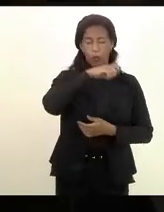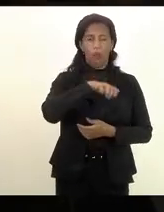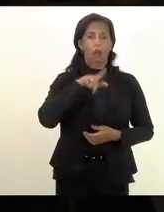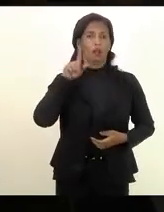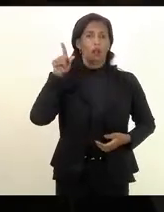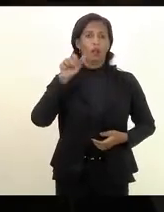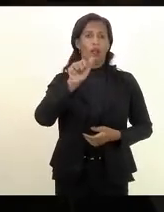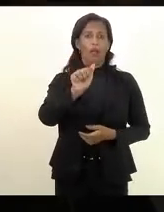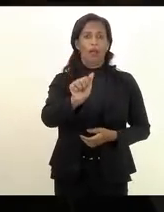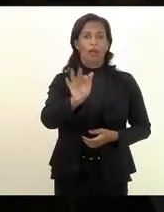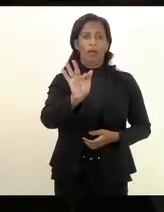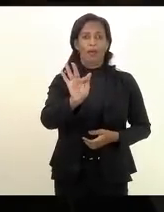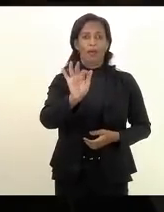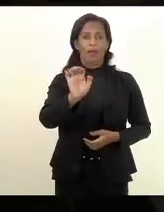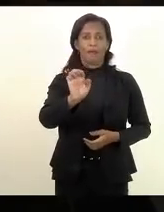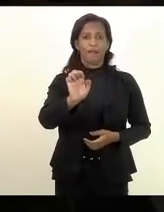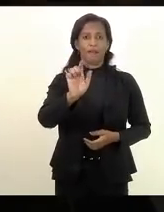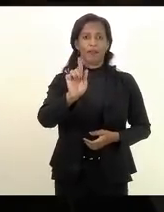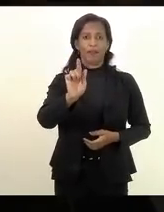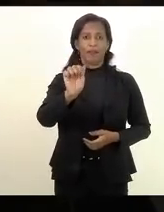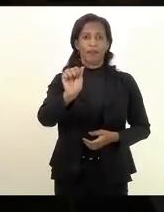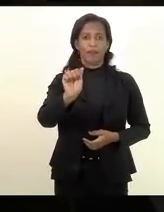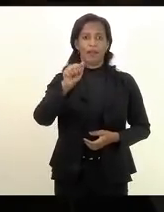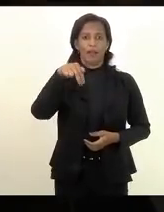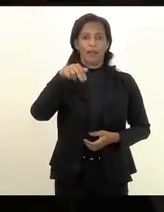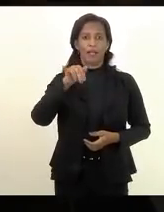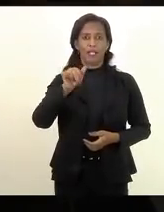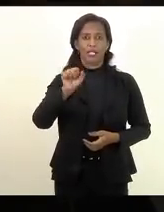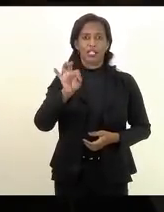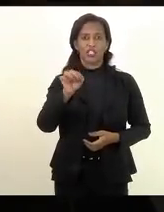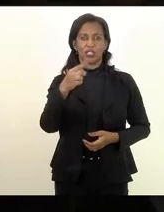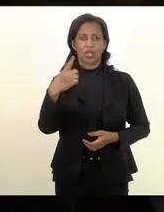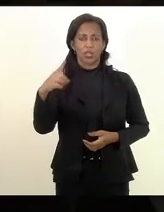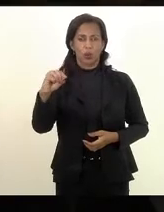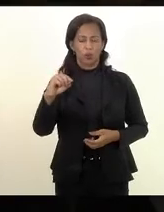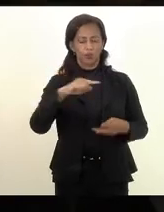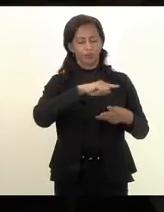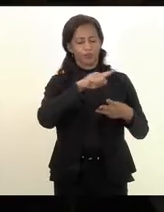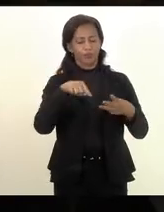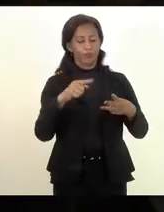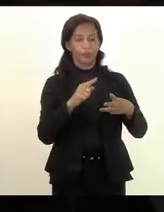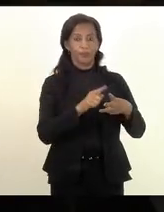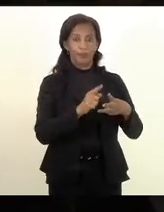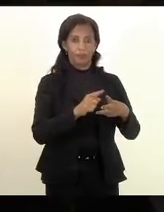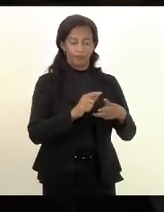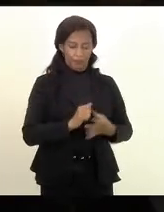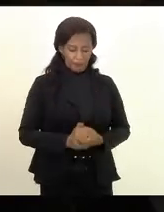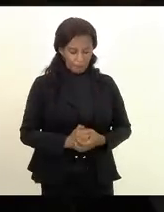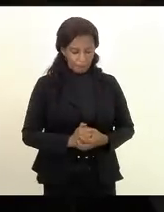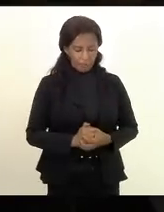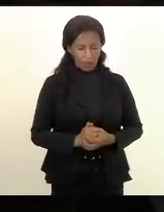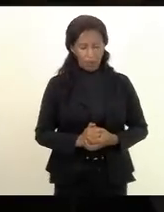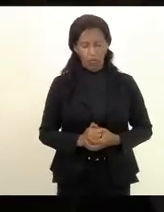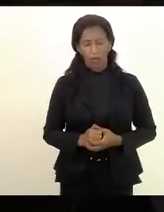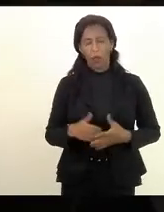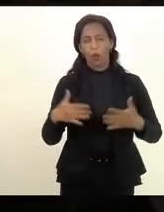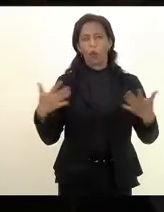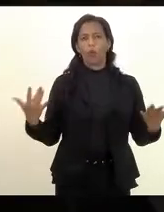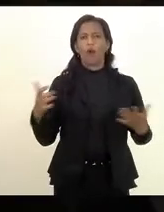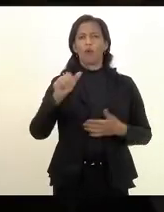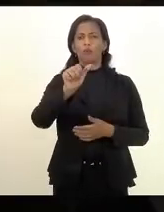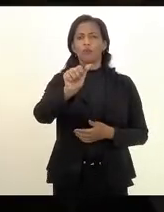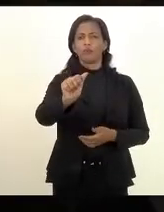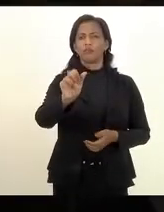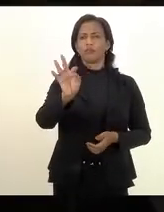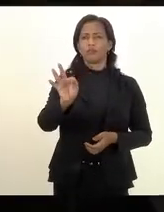e eu quero apenas pontuar brevemente três aspectos o primeiro aspecto aquele com o qual Atila nos provocou hoje aqui